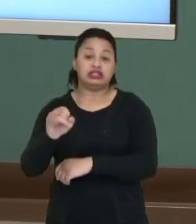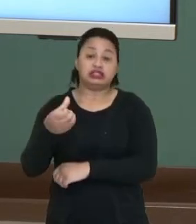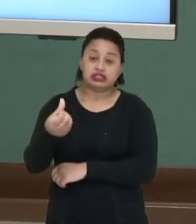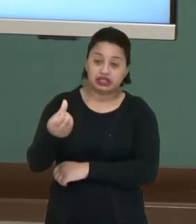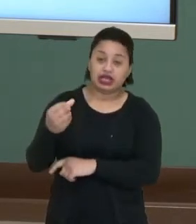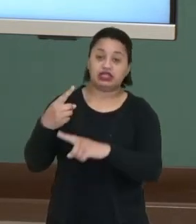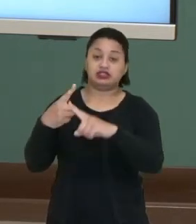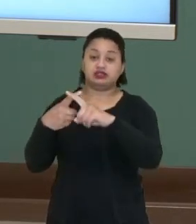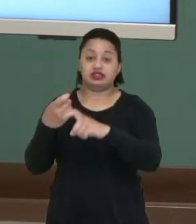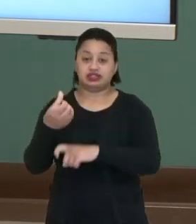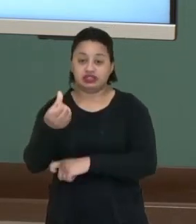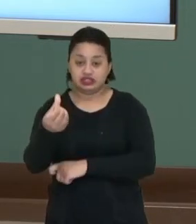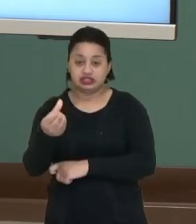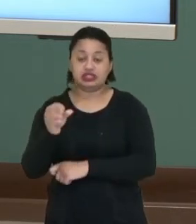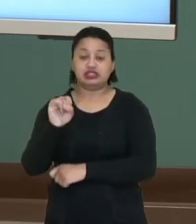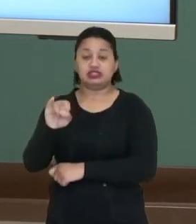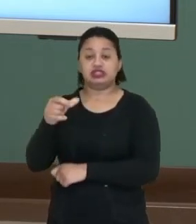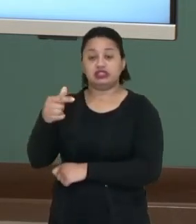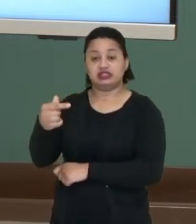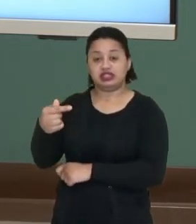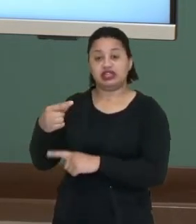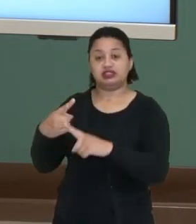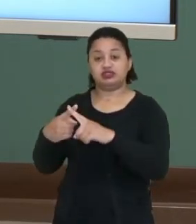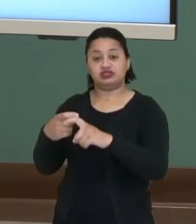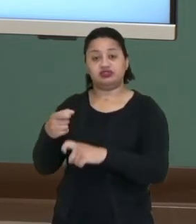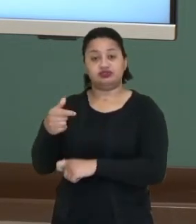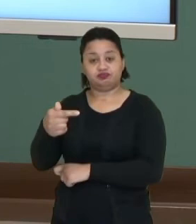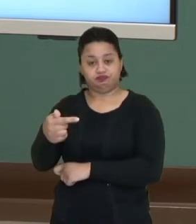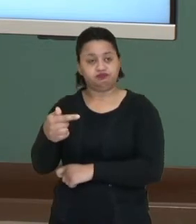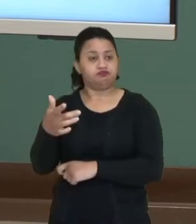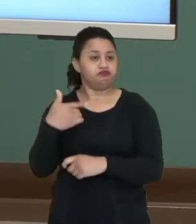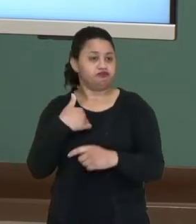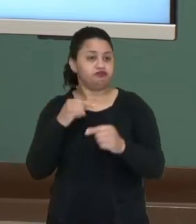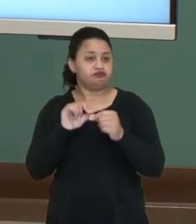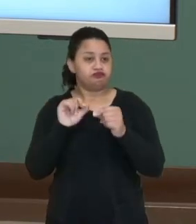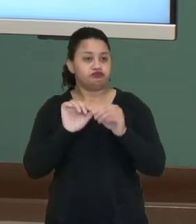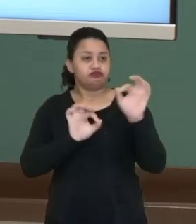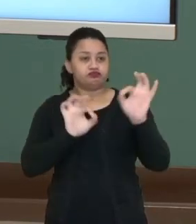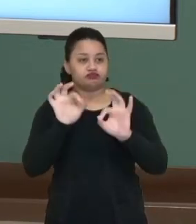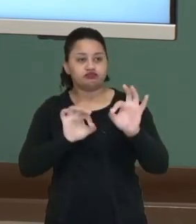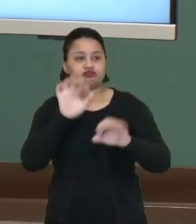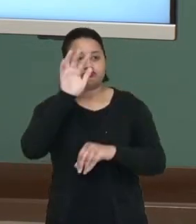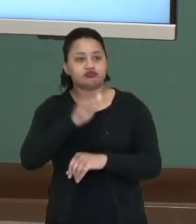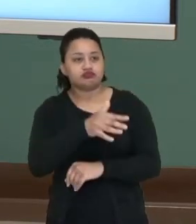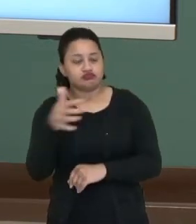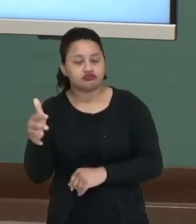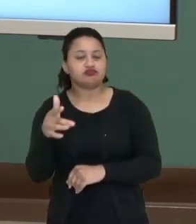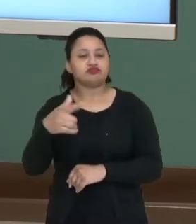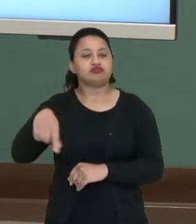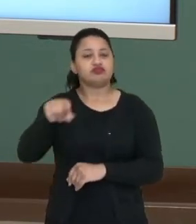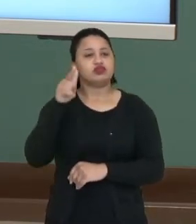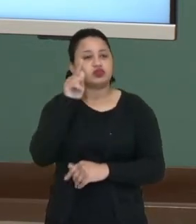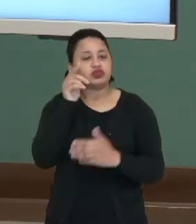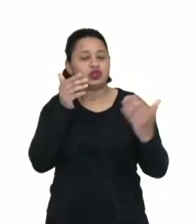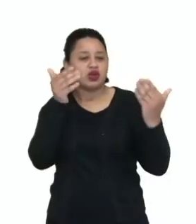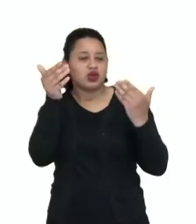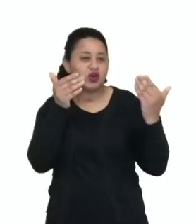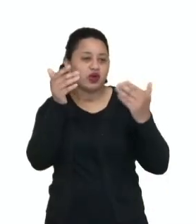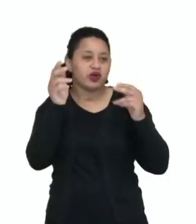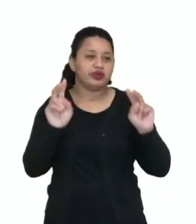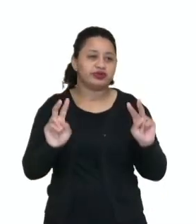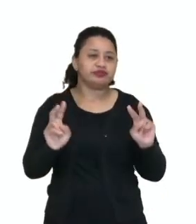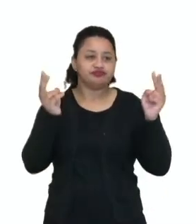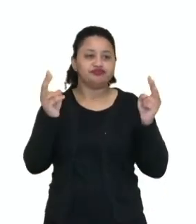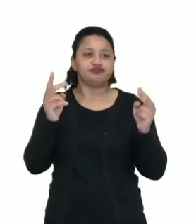a condição do nosso exercício ali, tá? Colocando tudo isso numa tabela para você poder comparar os valores